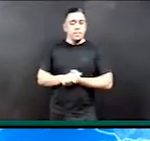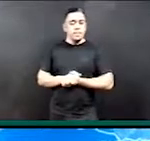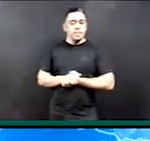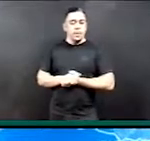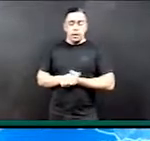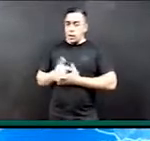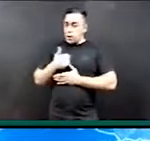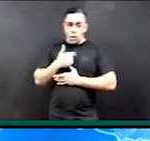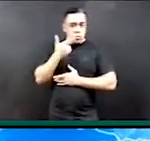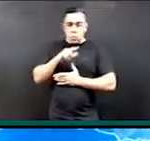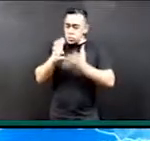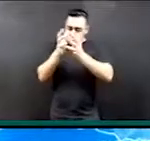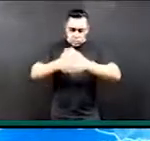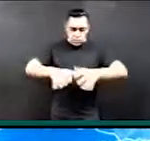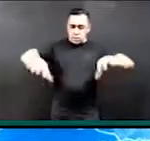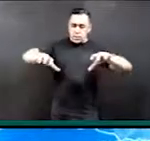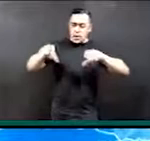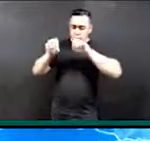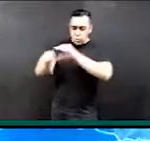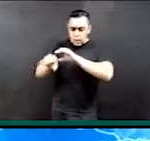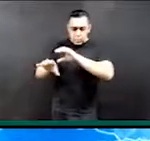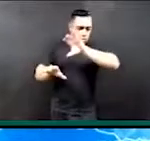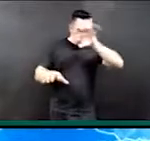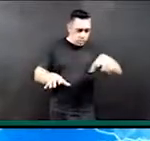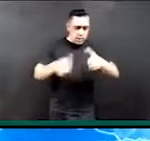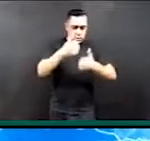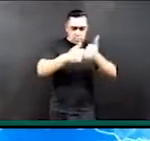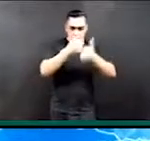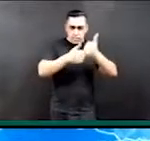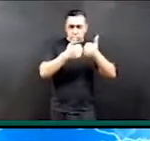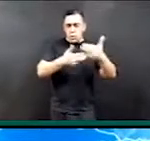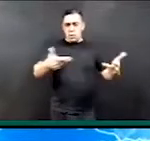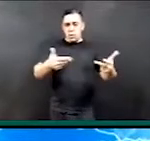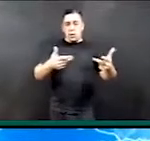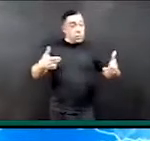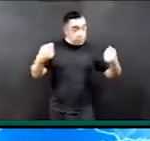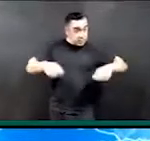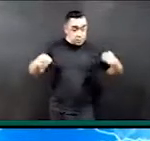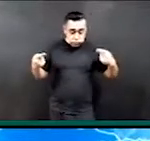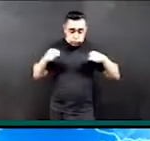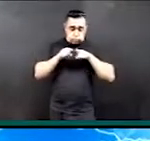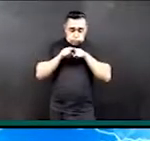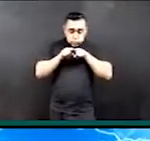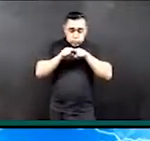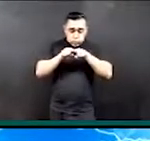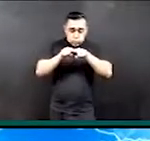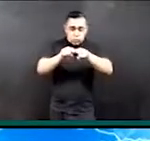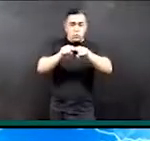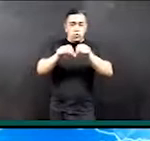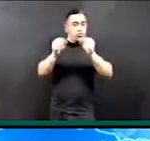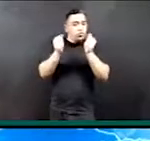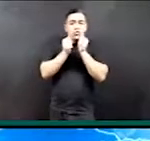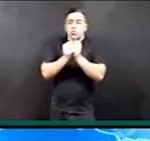sinceramente, eu não consigo dissociar educação e esporte. É, caminham de mão dadas. E deveriam